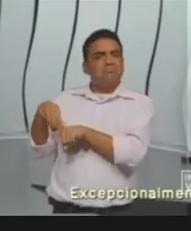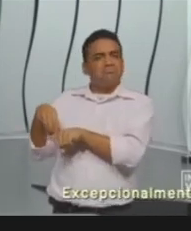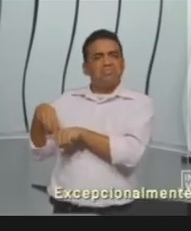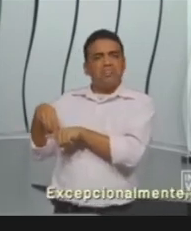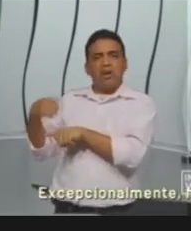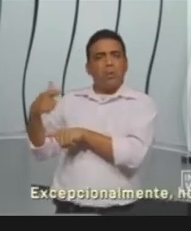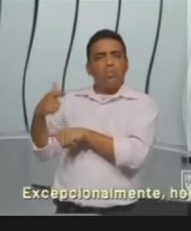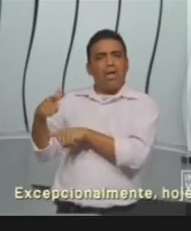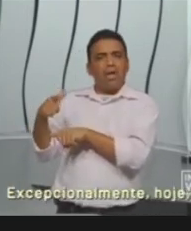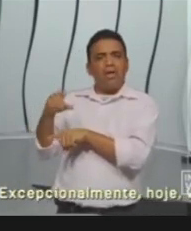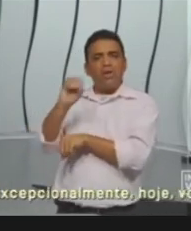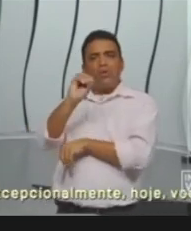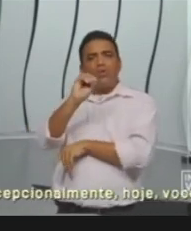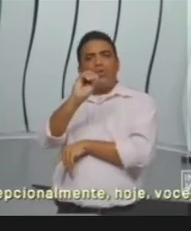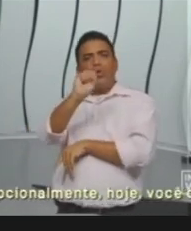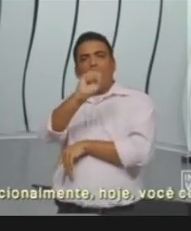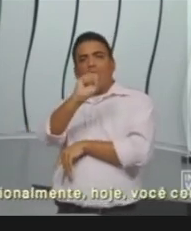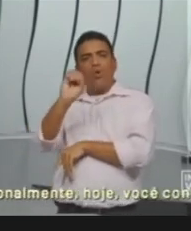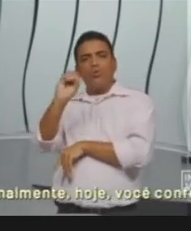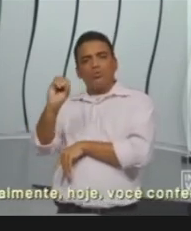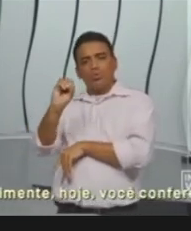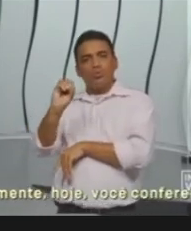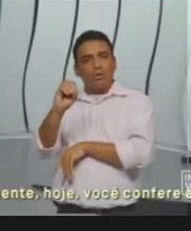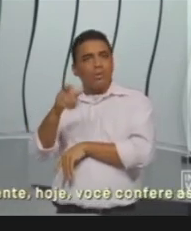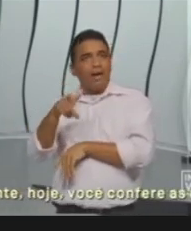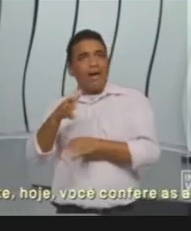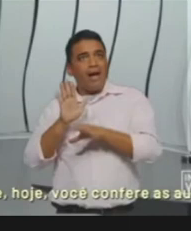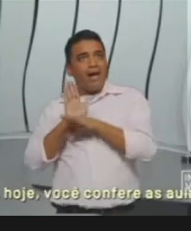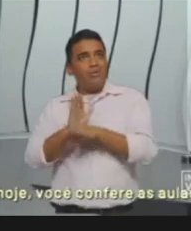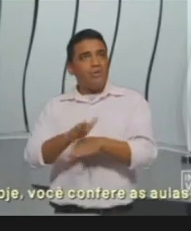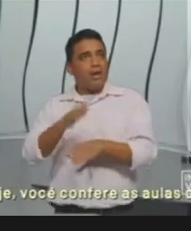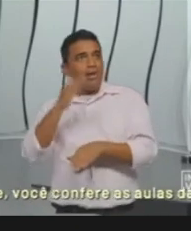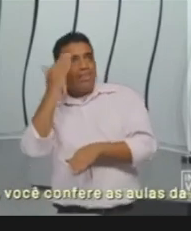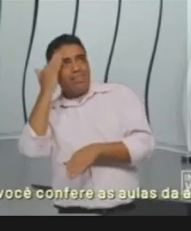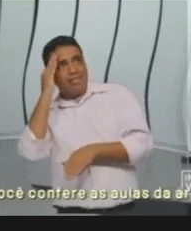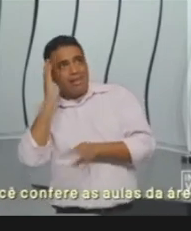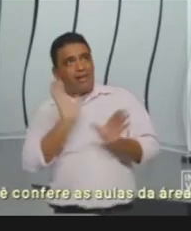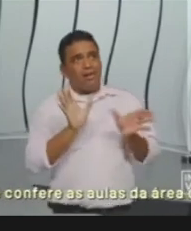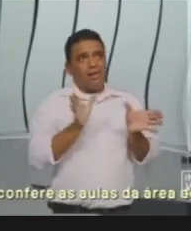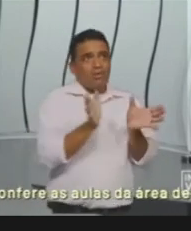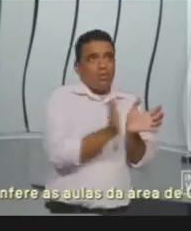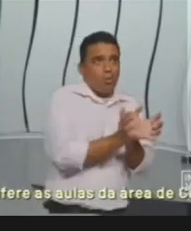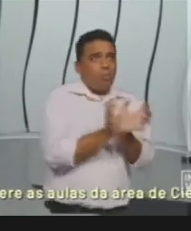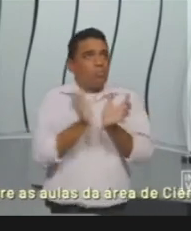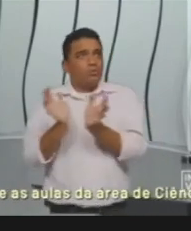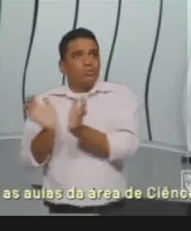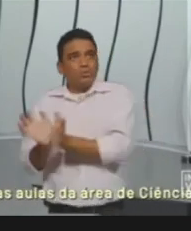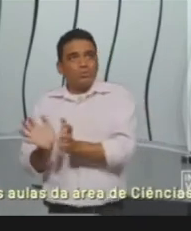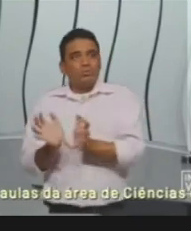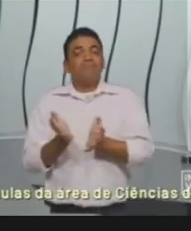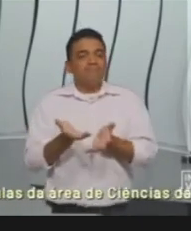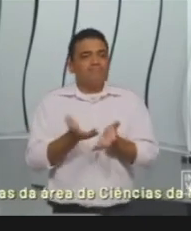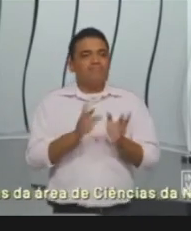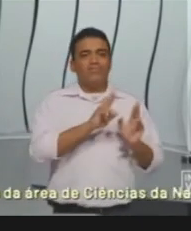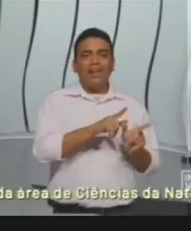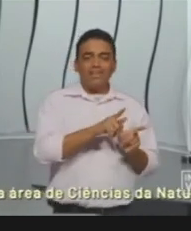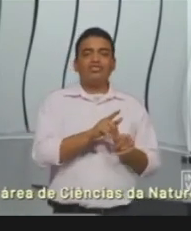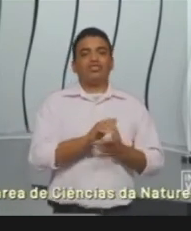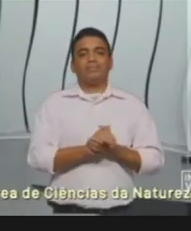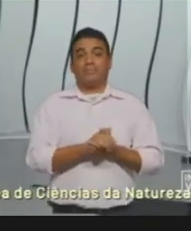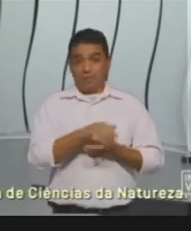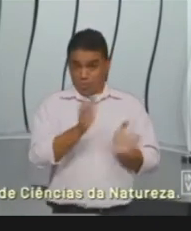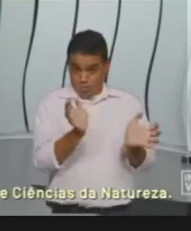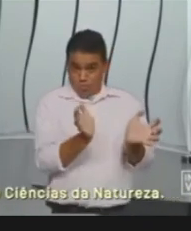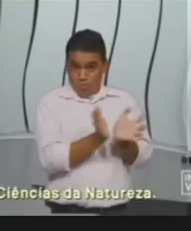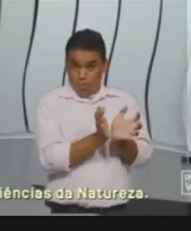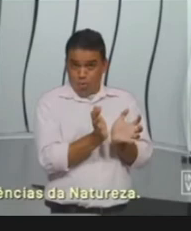a discussão e o entendimento desses grupos. Mas vale a pena lembrar que os vertebrados eles pertencem